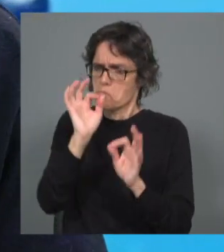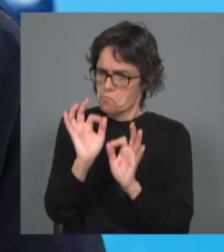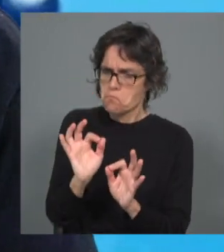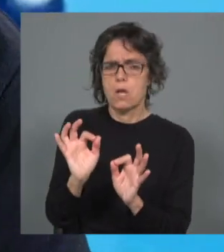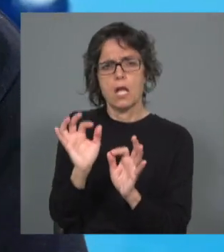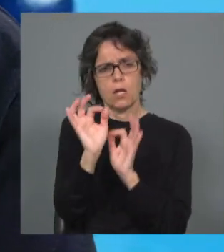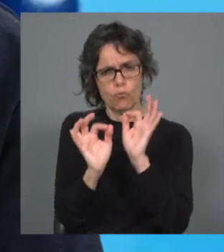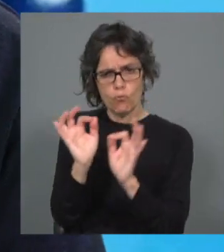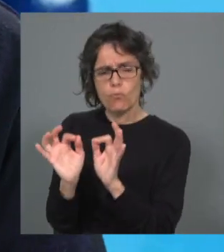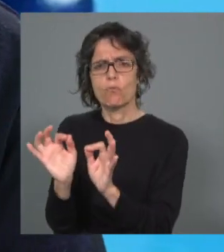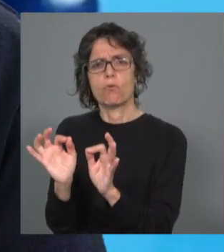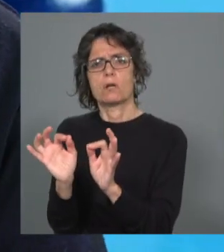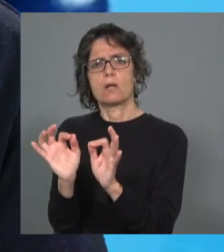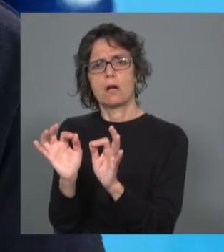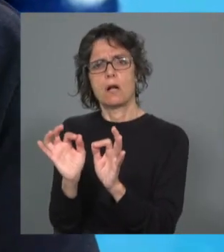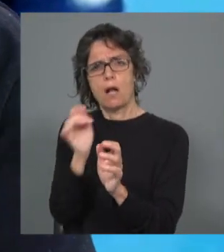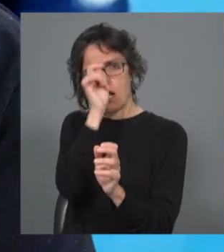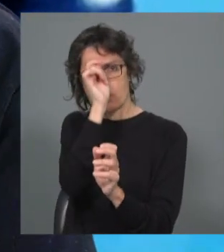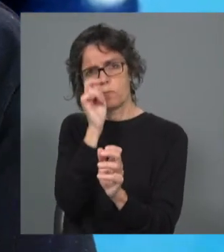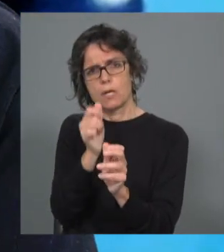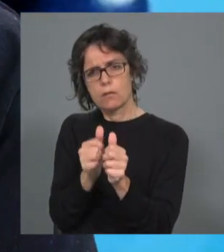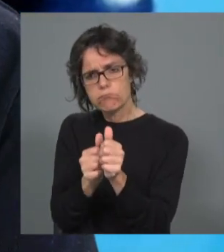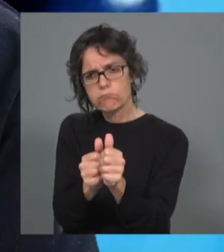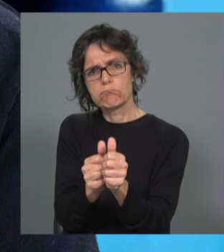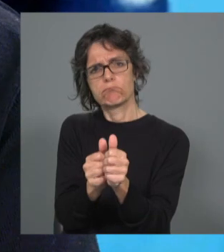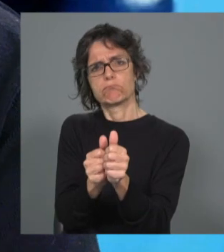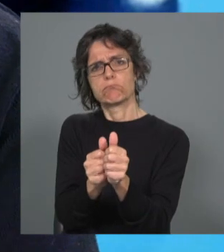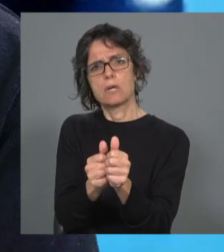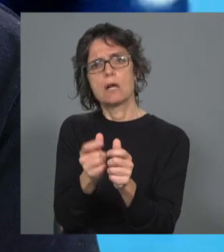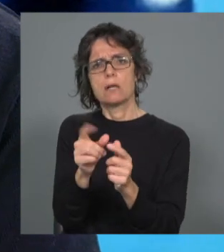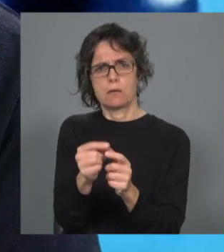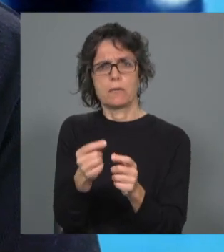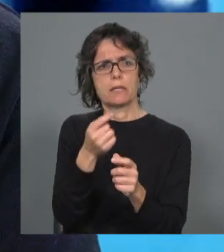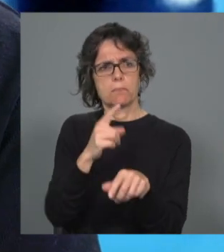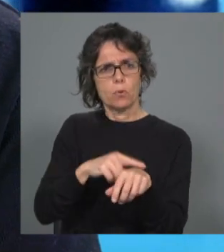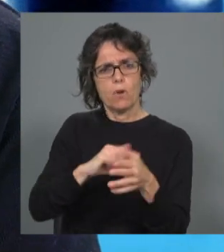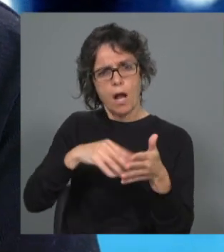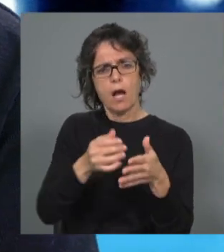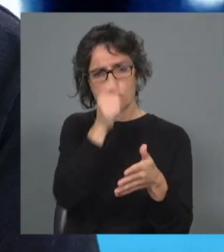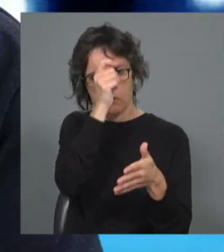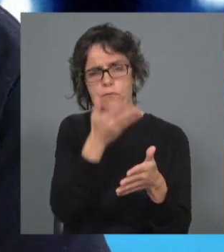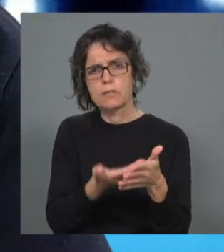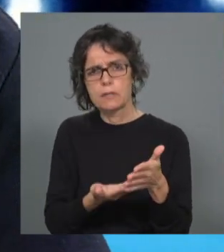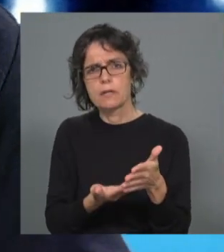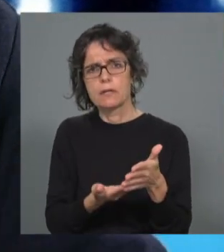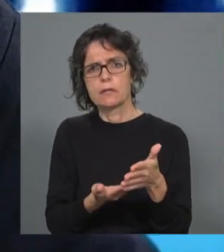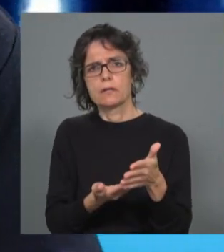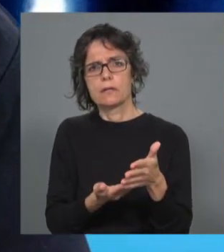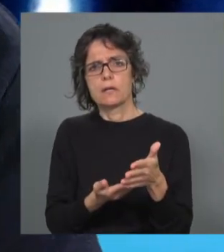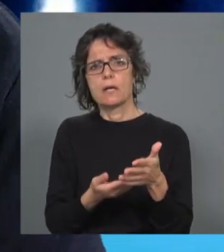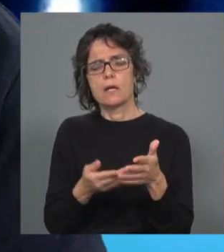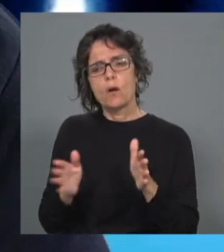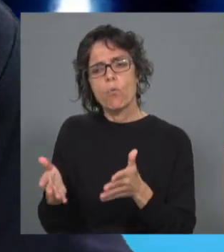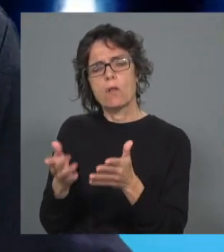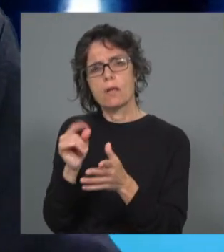o cuidado para que haja esse cortar com o trabalho e até incentivar a pessoa a cuidar